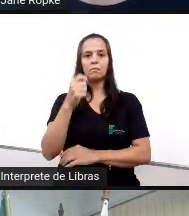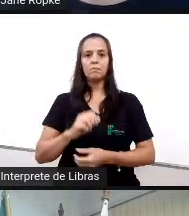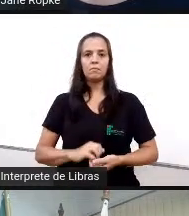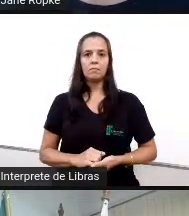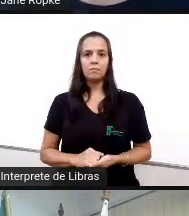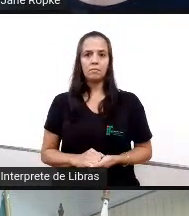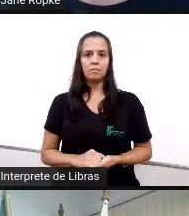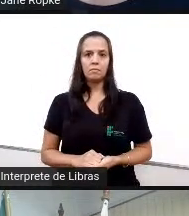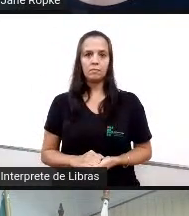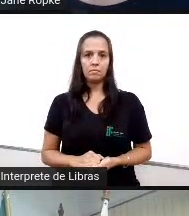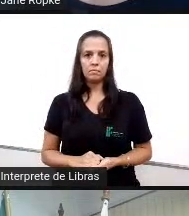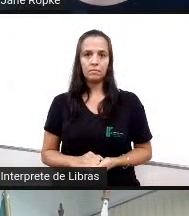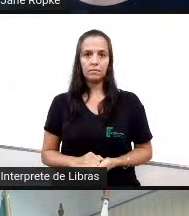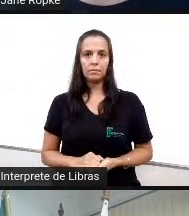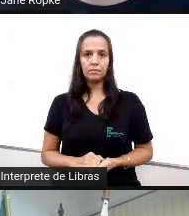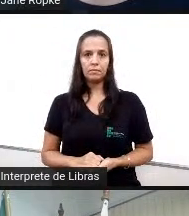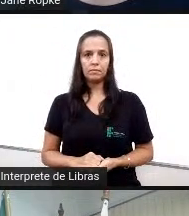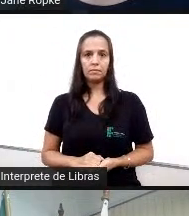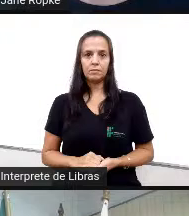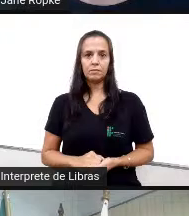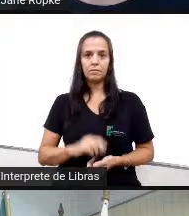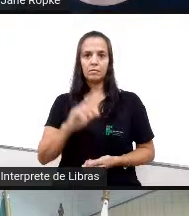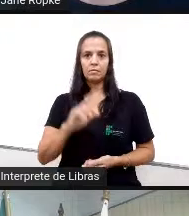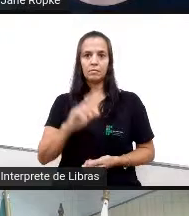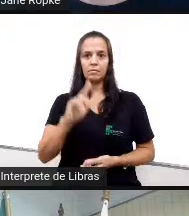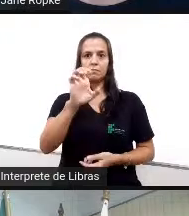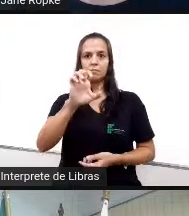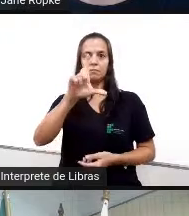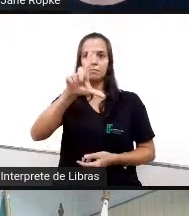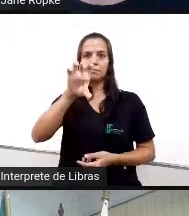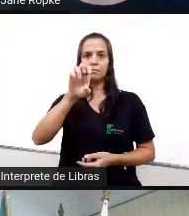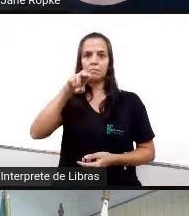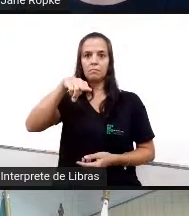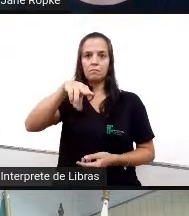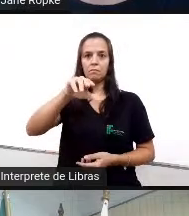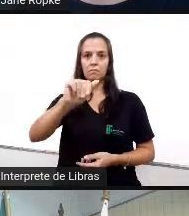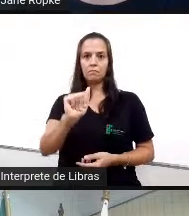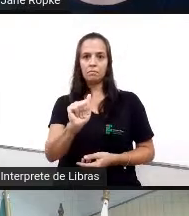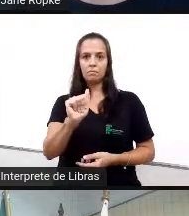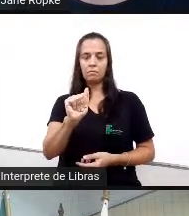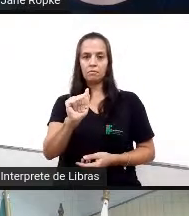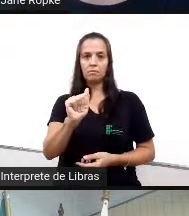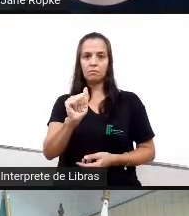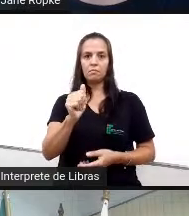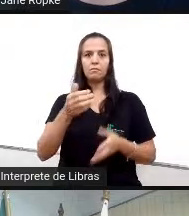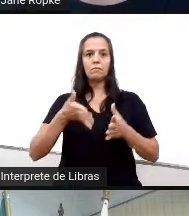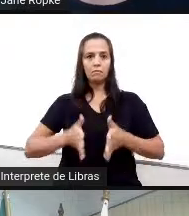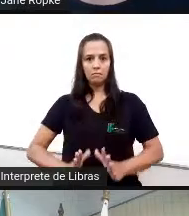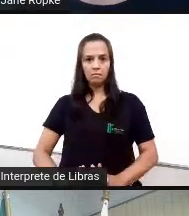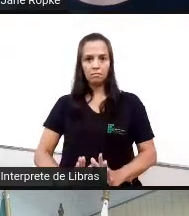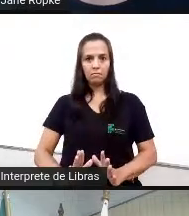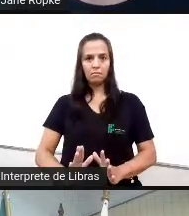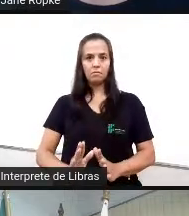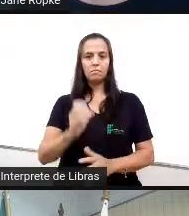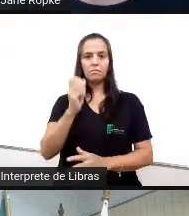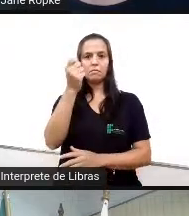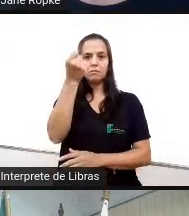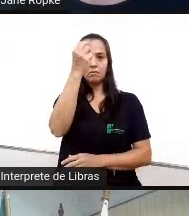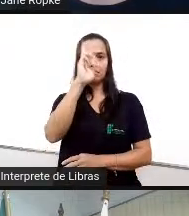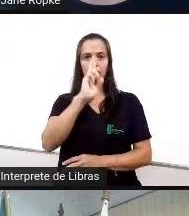Grande do Sul. Helena Schultz de